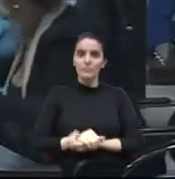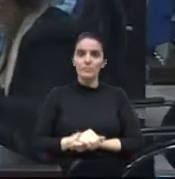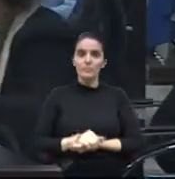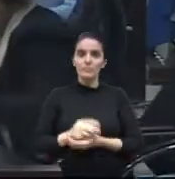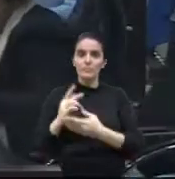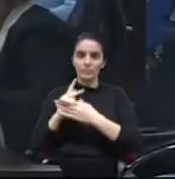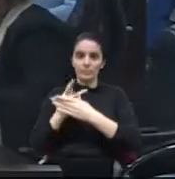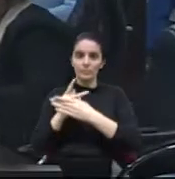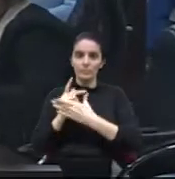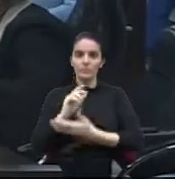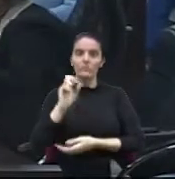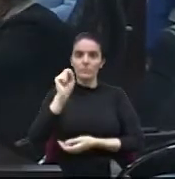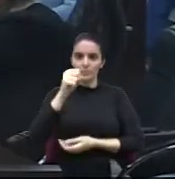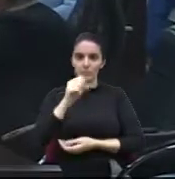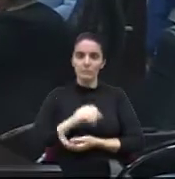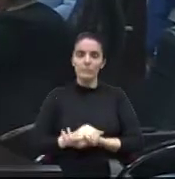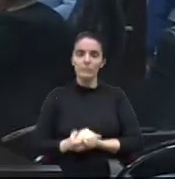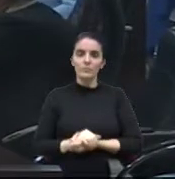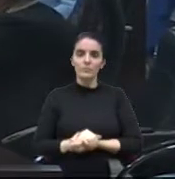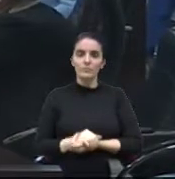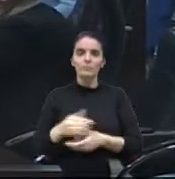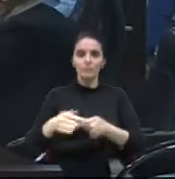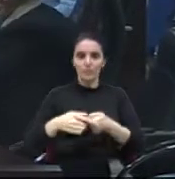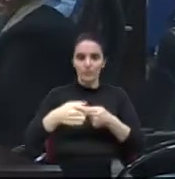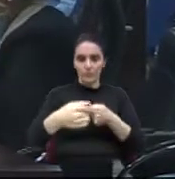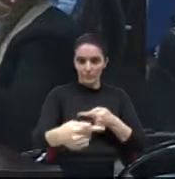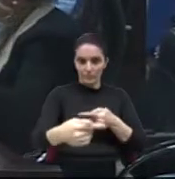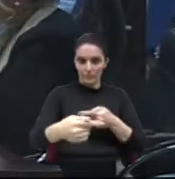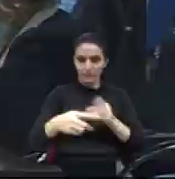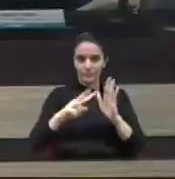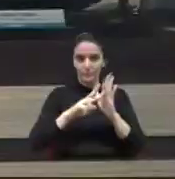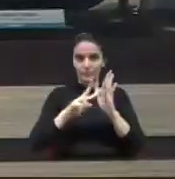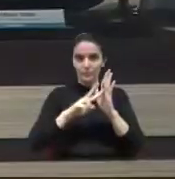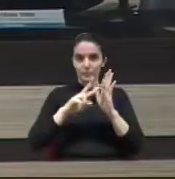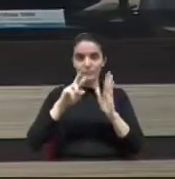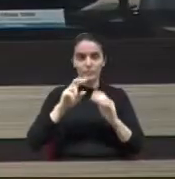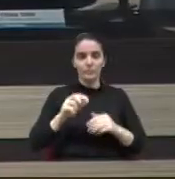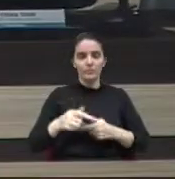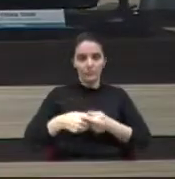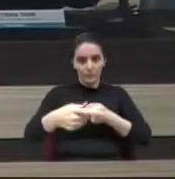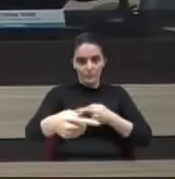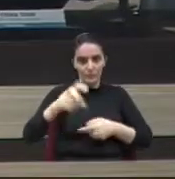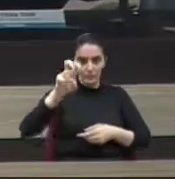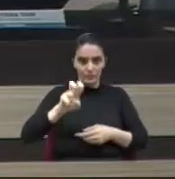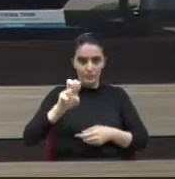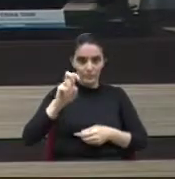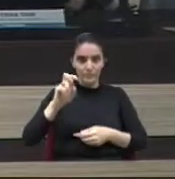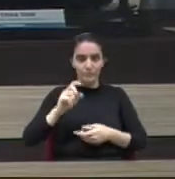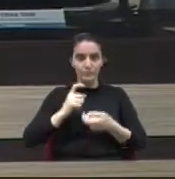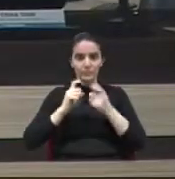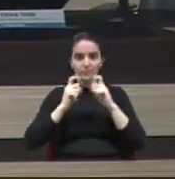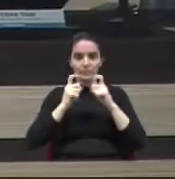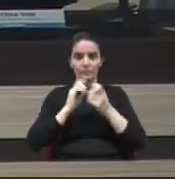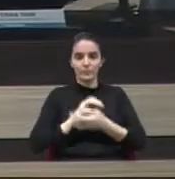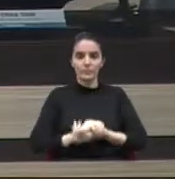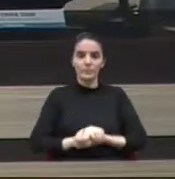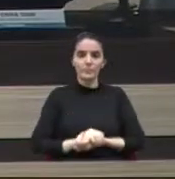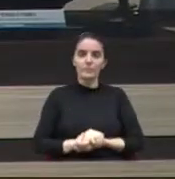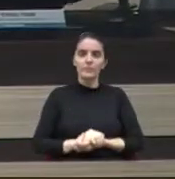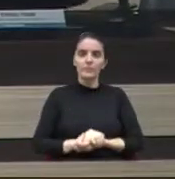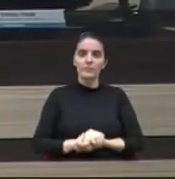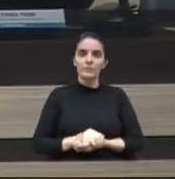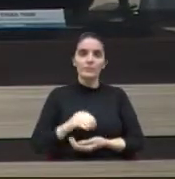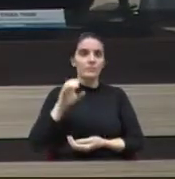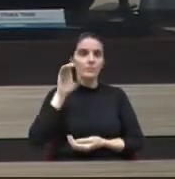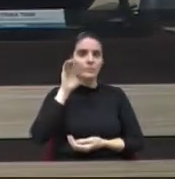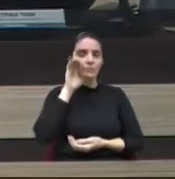Helder. Sim, presidente. Está adiado item 2 à pauta por 5 sessões. Questão de ordem, senhor presidente. Uma questão de ordem da